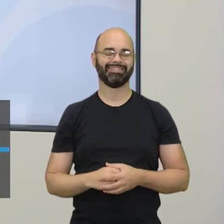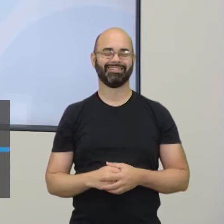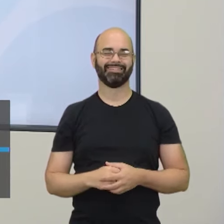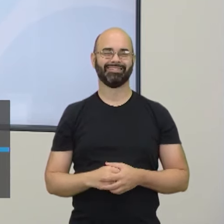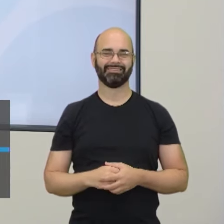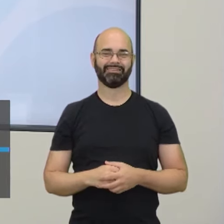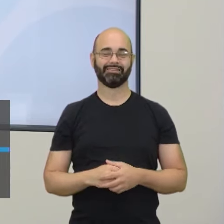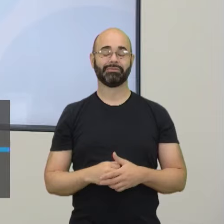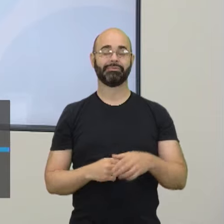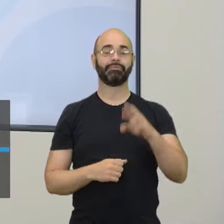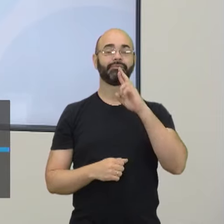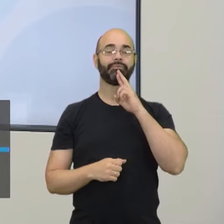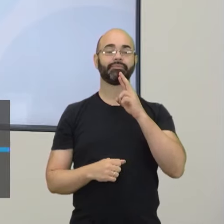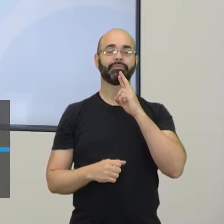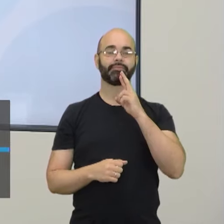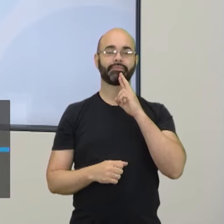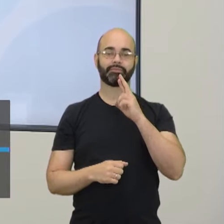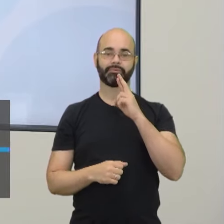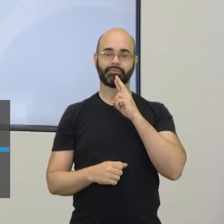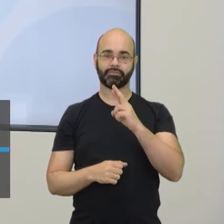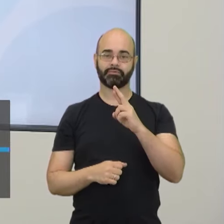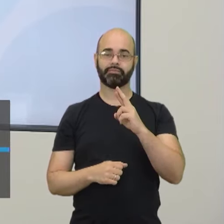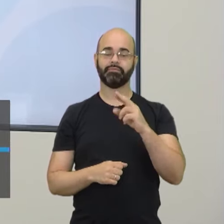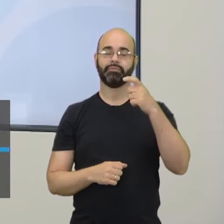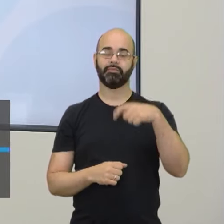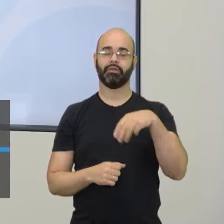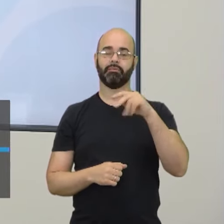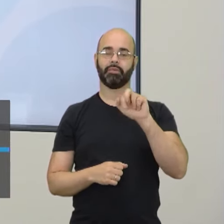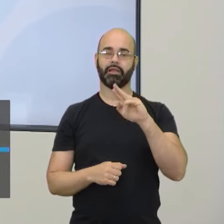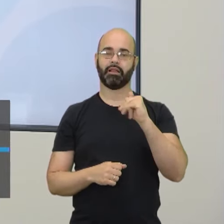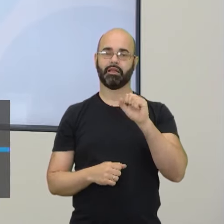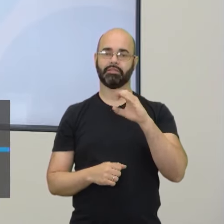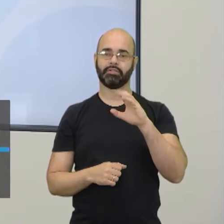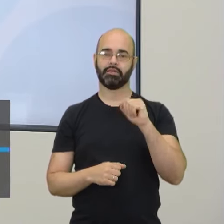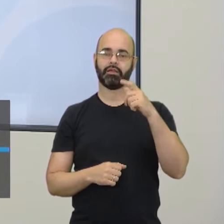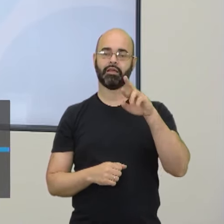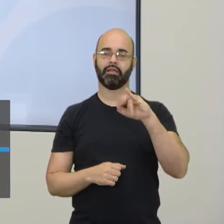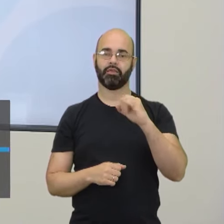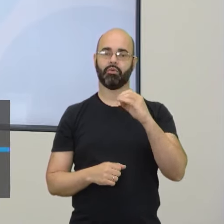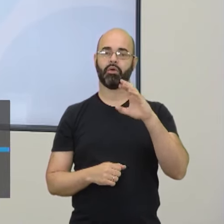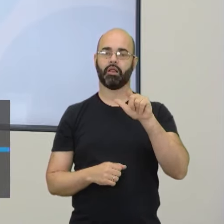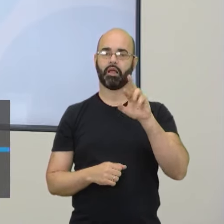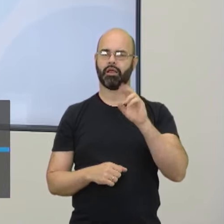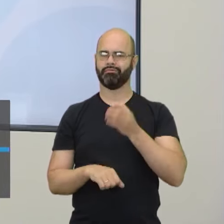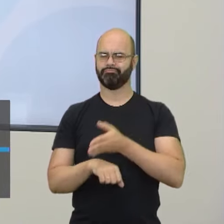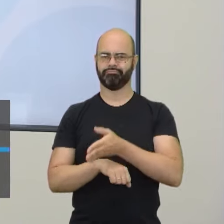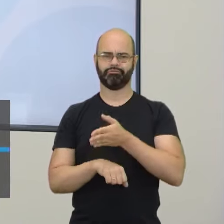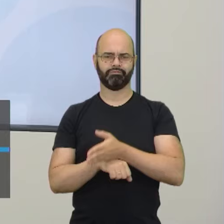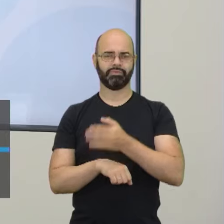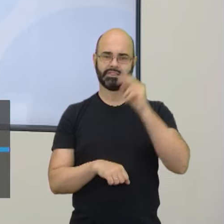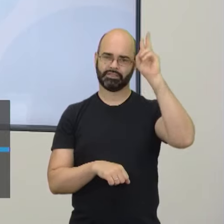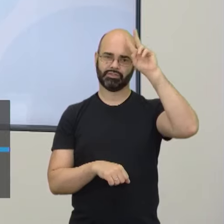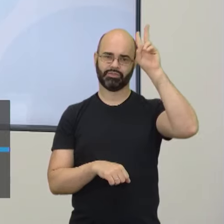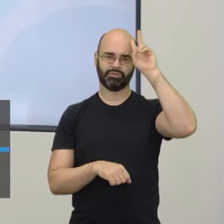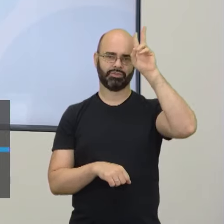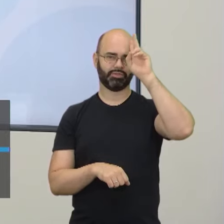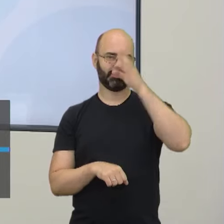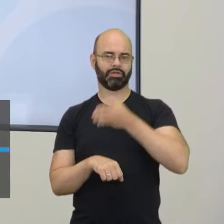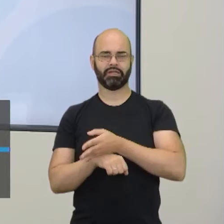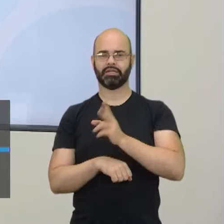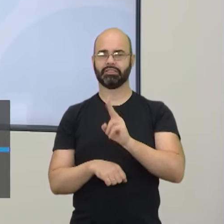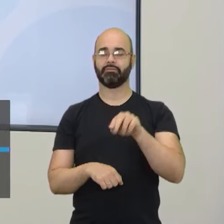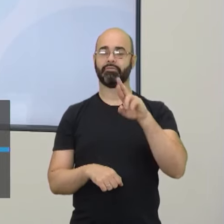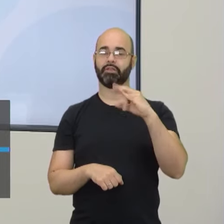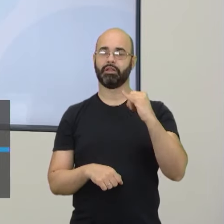vou ler aqui a resposta da Escola Marasca de Rio Claro, escola super protagonista que sempre participa aqui das aulas de história. Eles são de